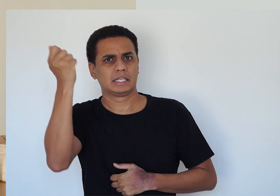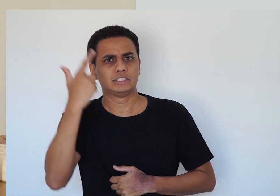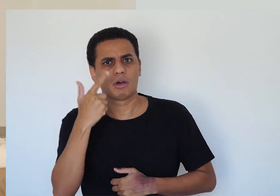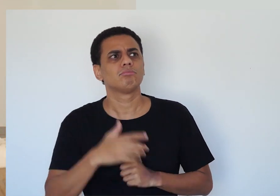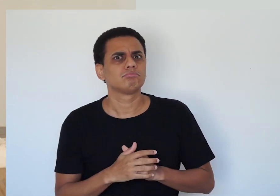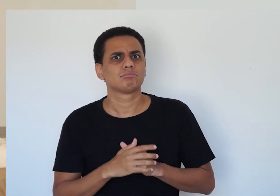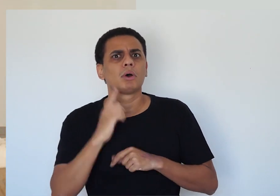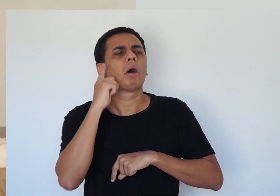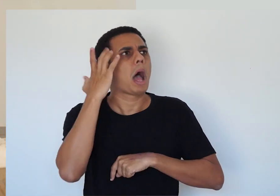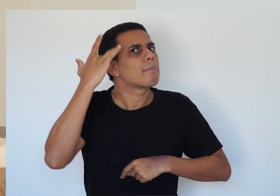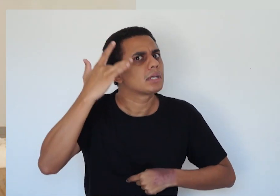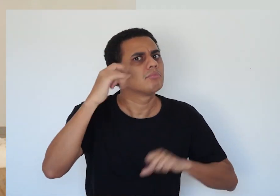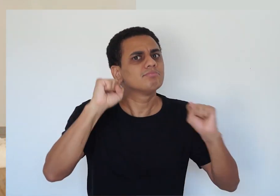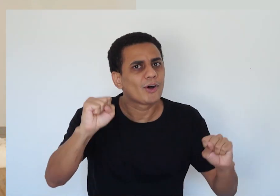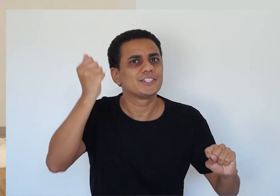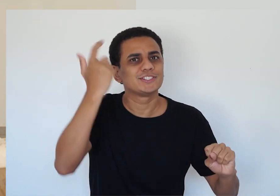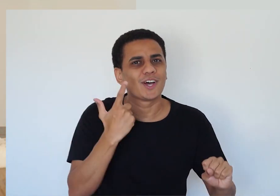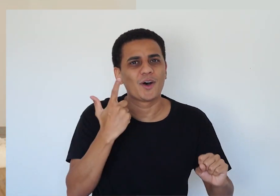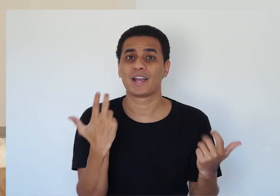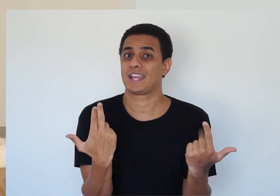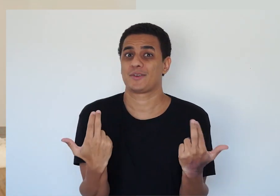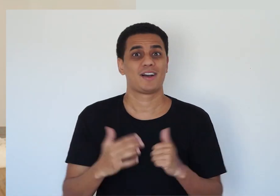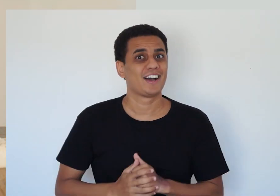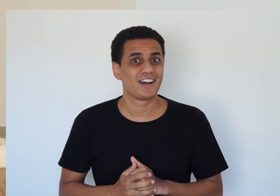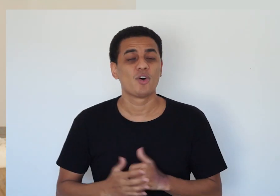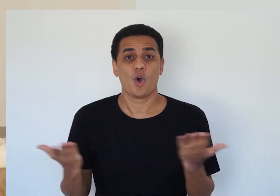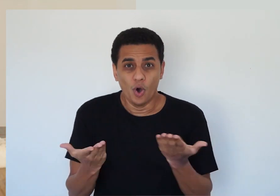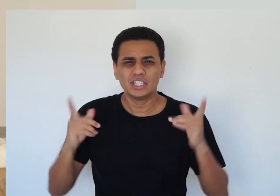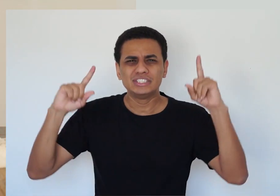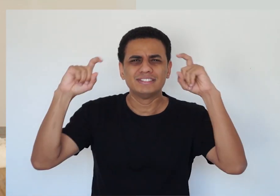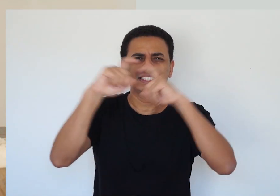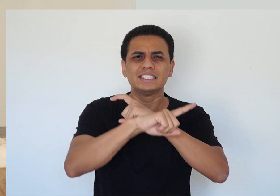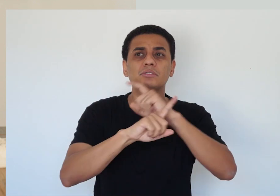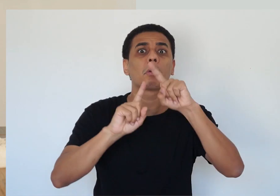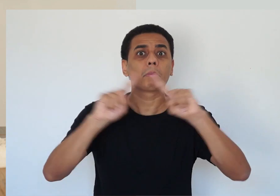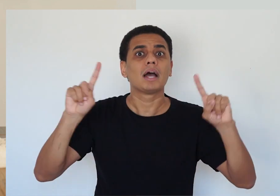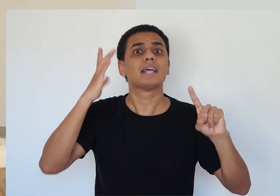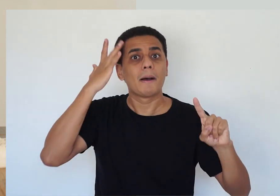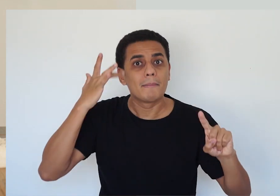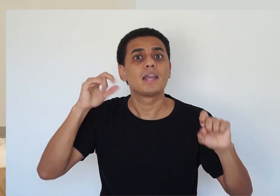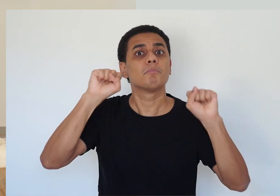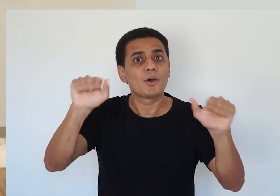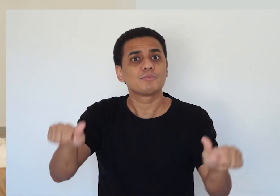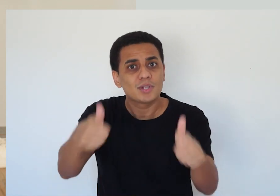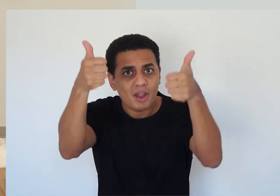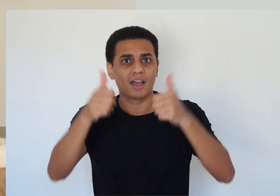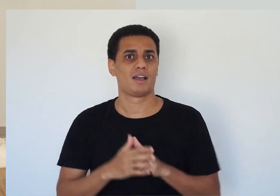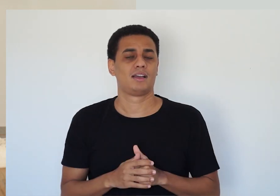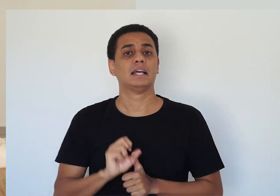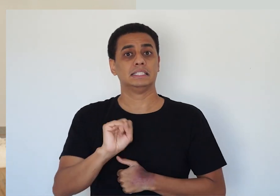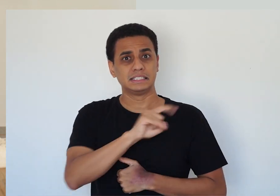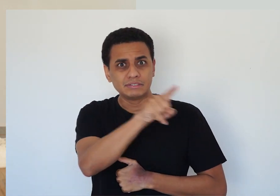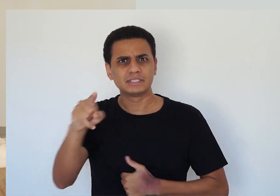nós estamos num tempo nublado, mas pode ter certeza, vai passar. As provações passam na nossa vida. Se você